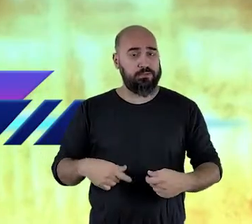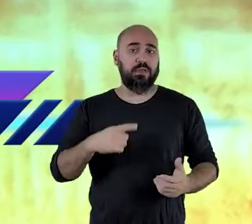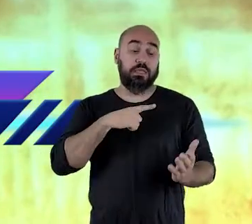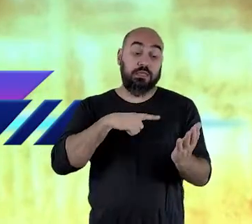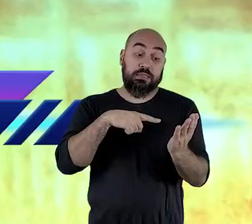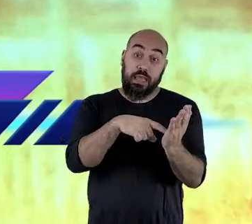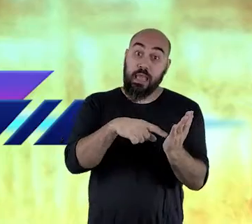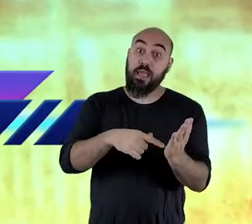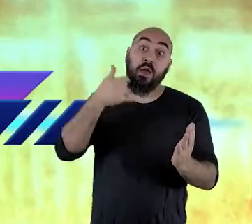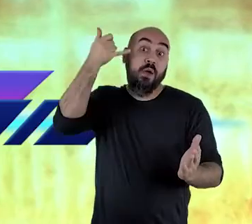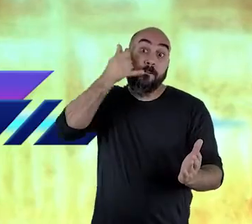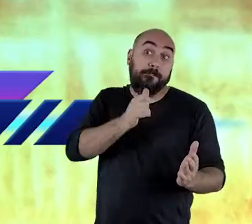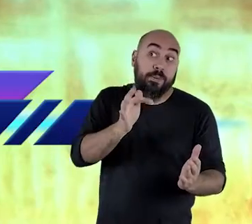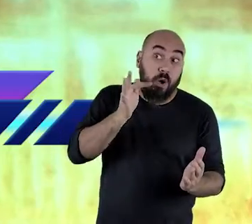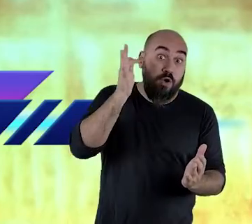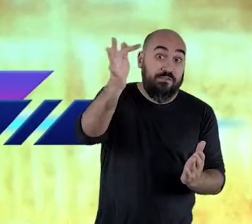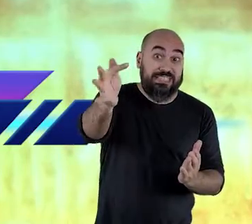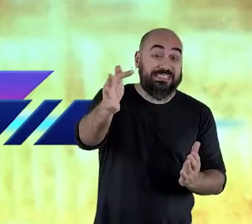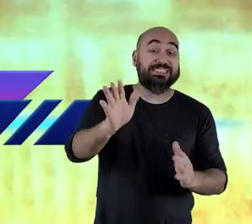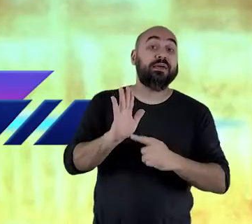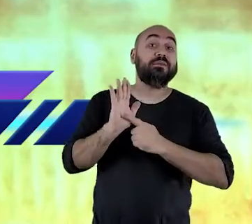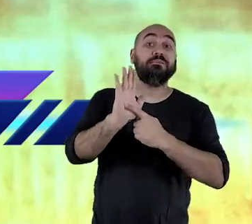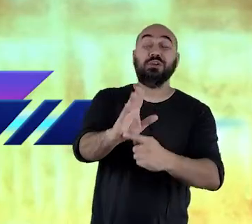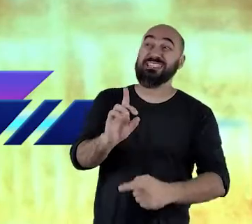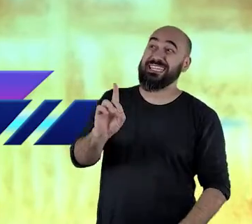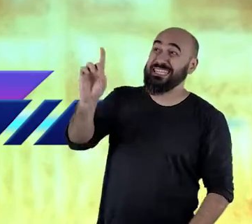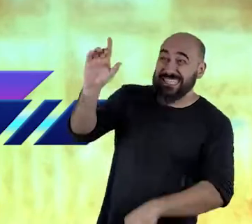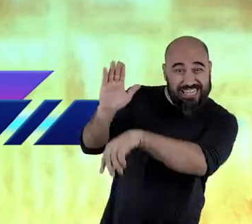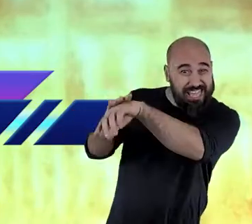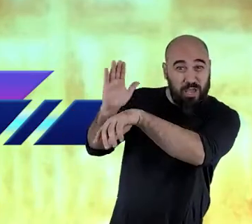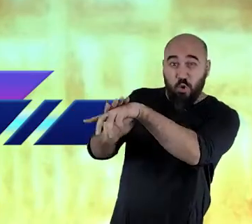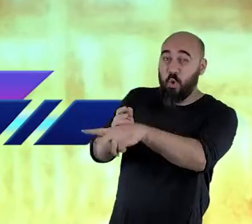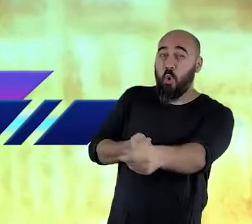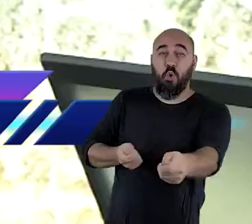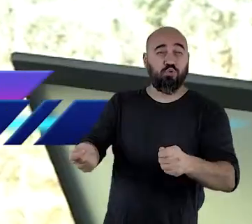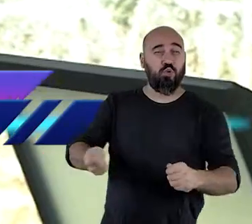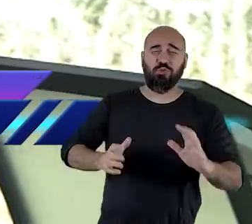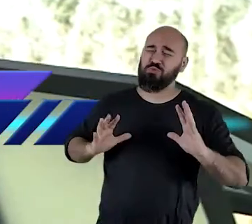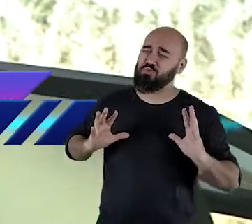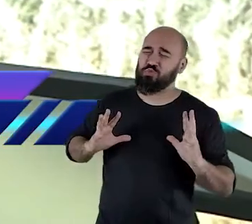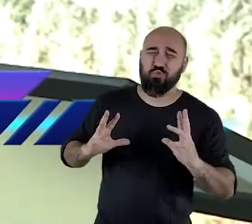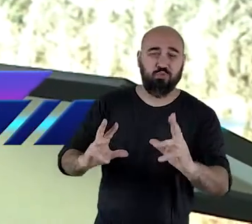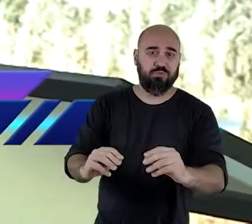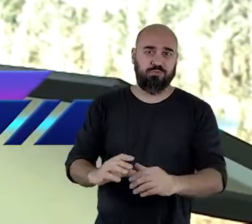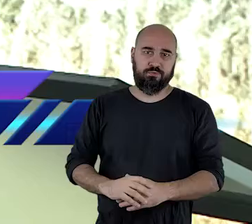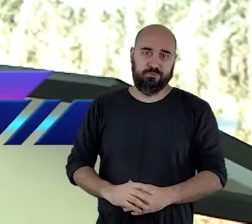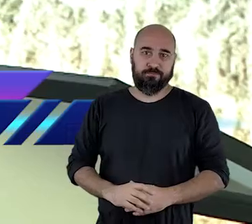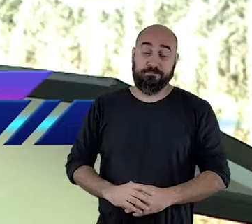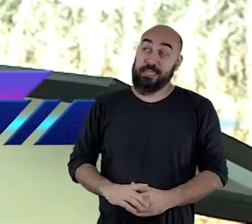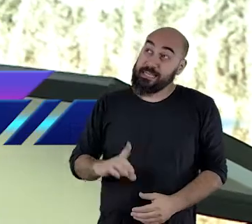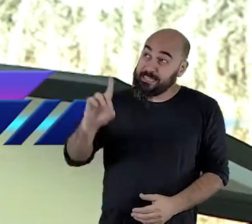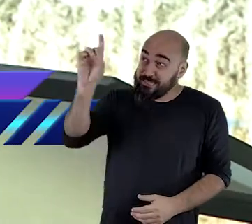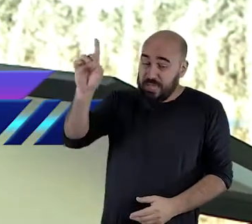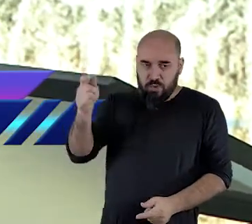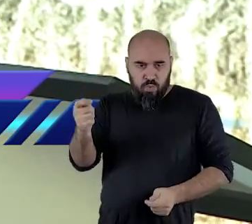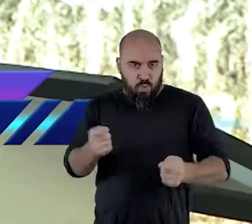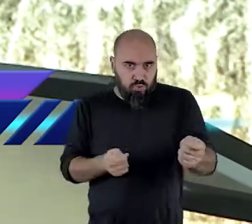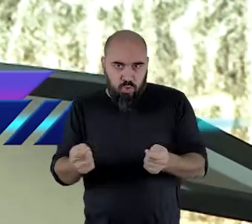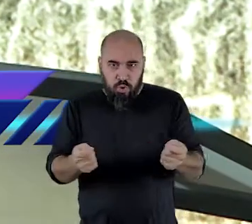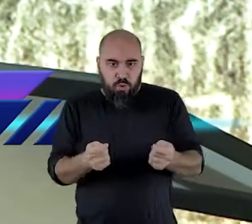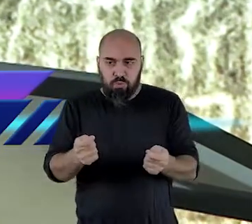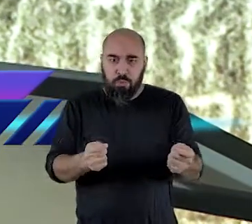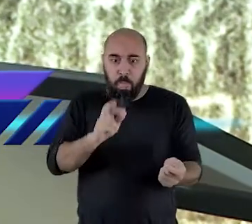que Deus está no controle de toda a história. Se nada escapa do controle de